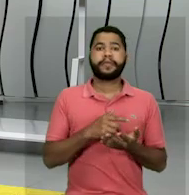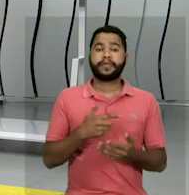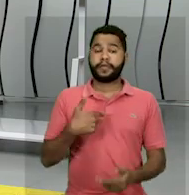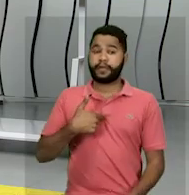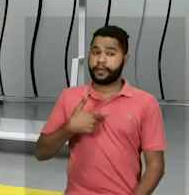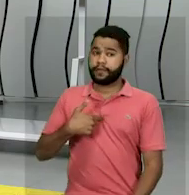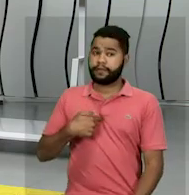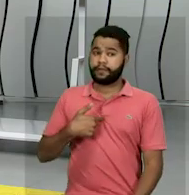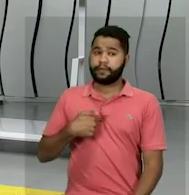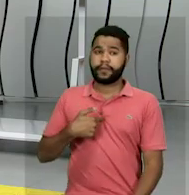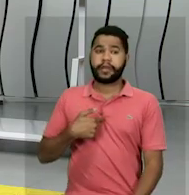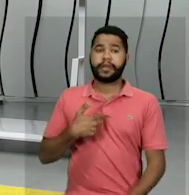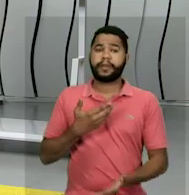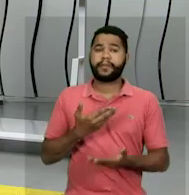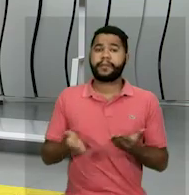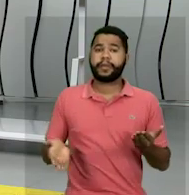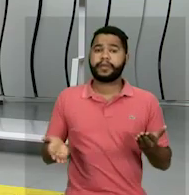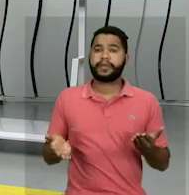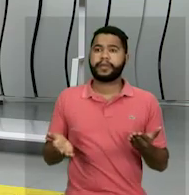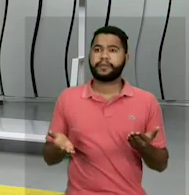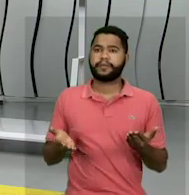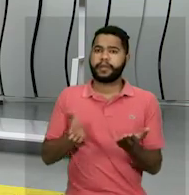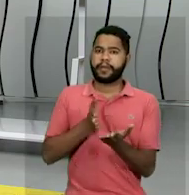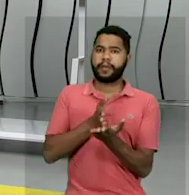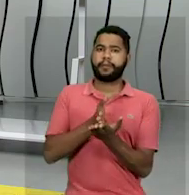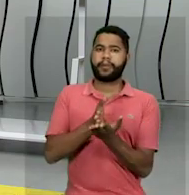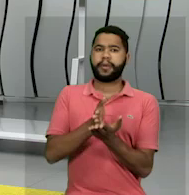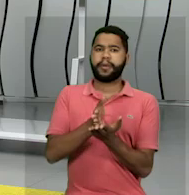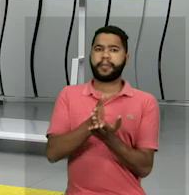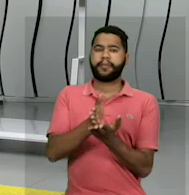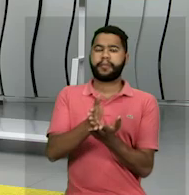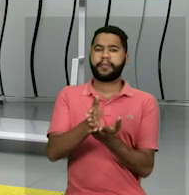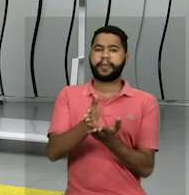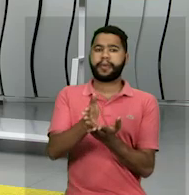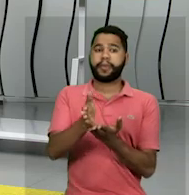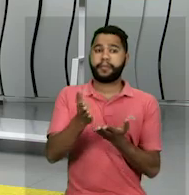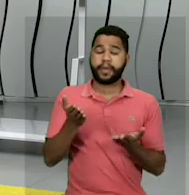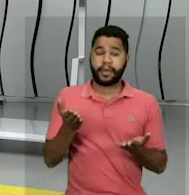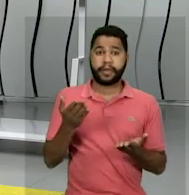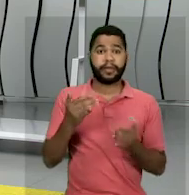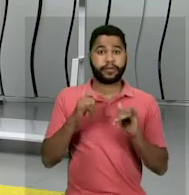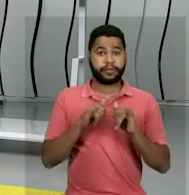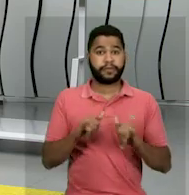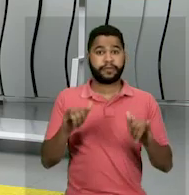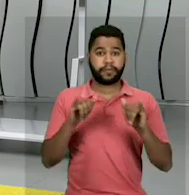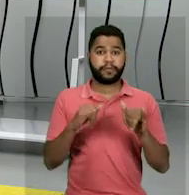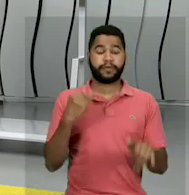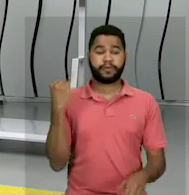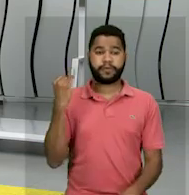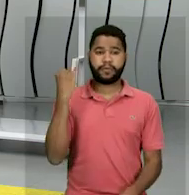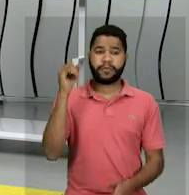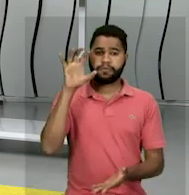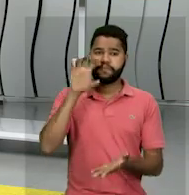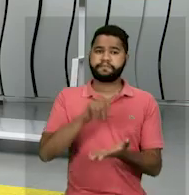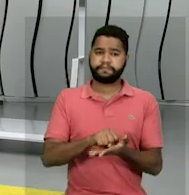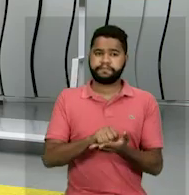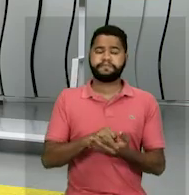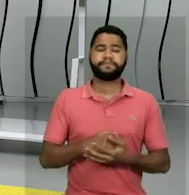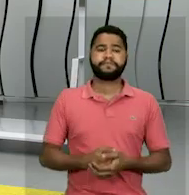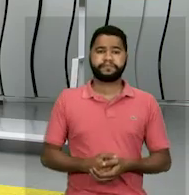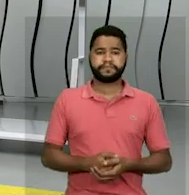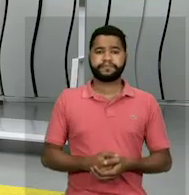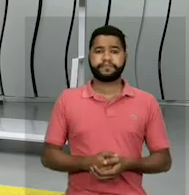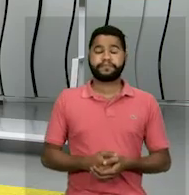cada vez mais, né, a sustentação do seu Estado Novo. Né? Então, essa informação é importante que a gente registre